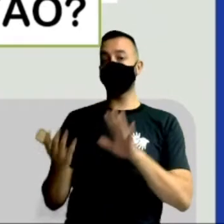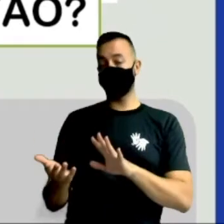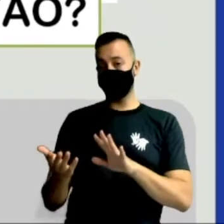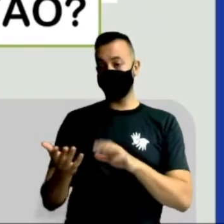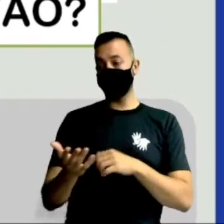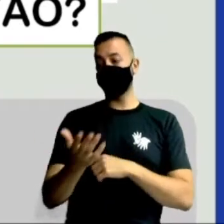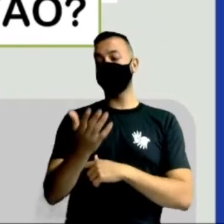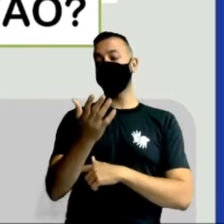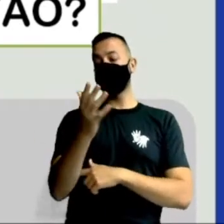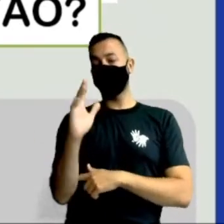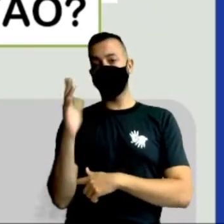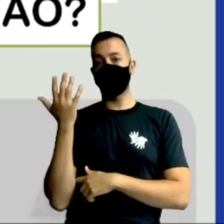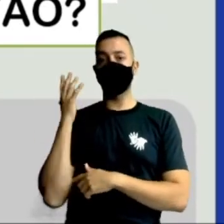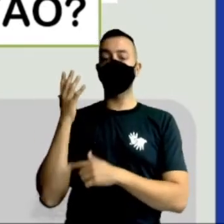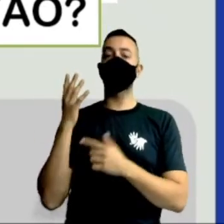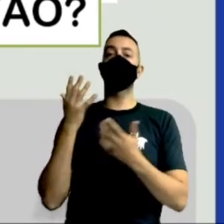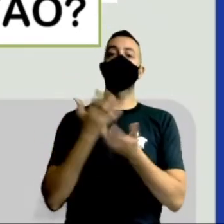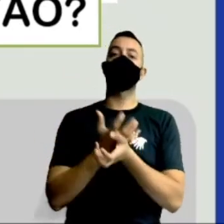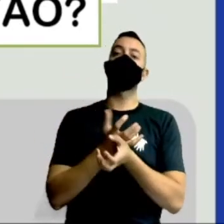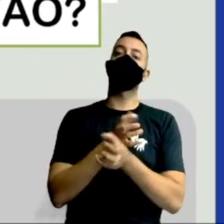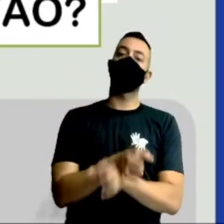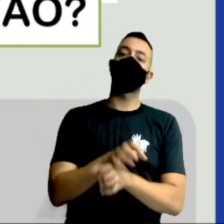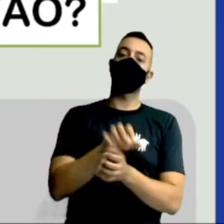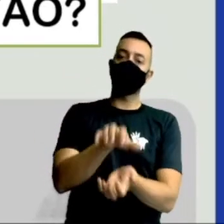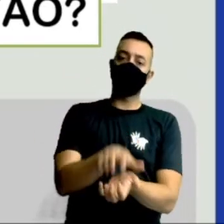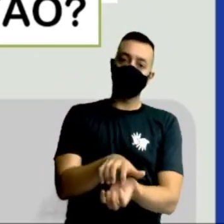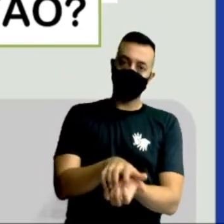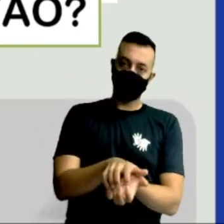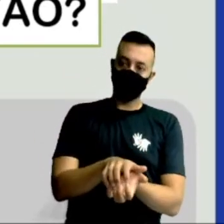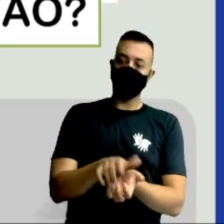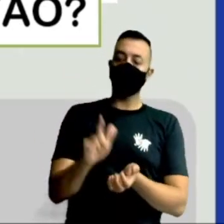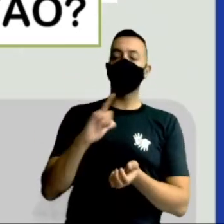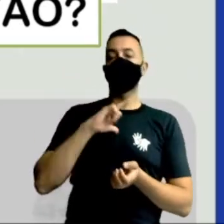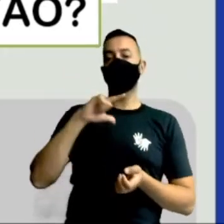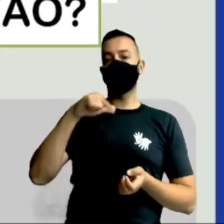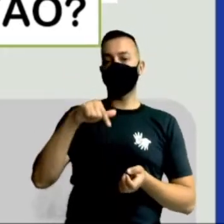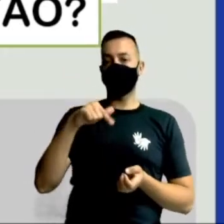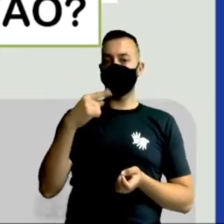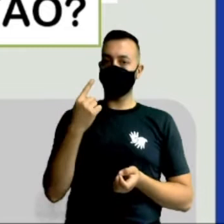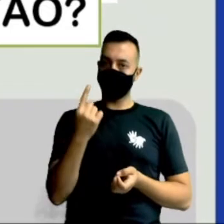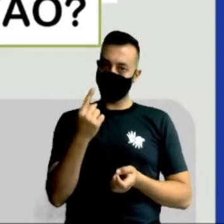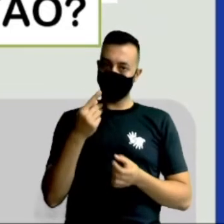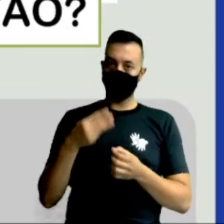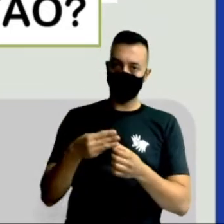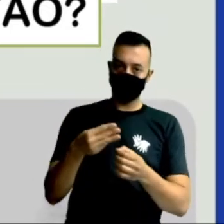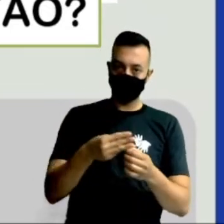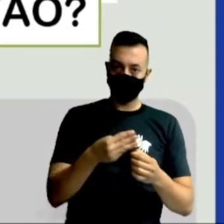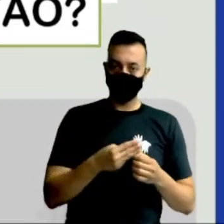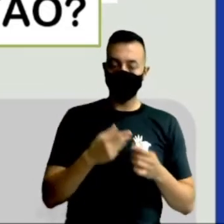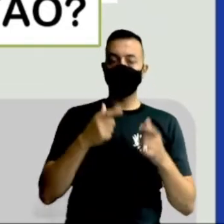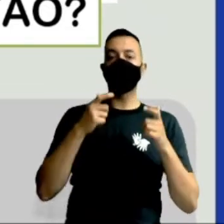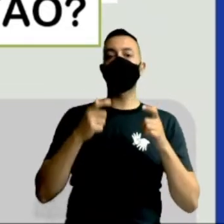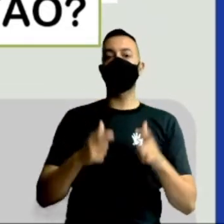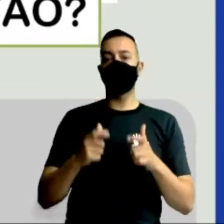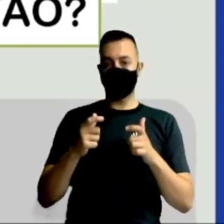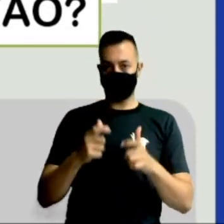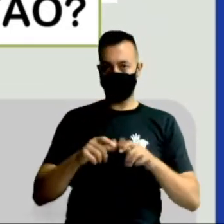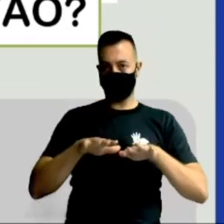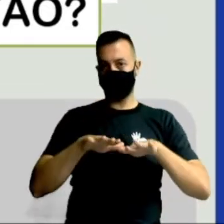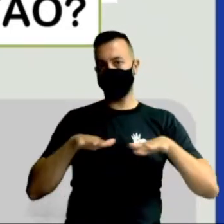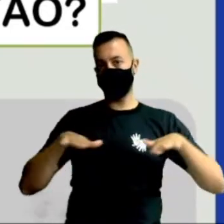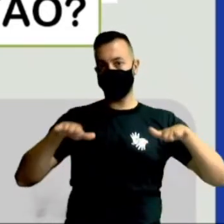da Mata e o sertão pernambucano. Abrange 71 municípios. Está localizada no